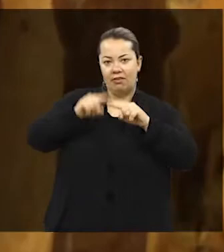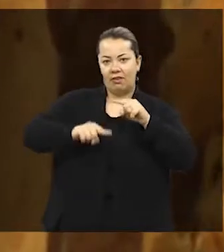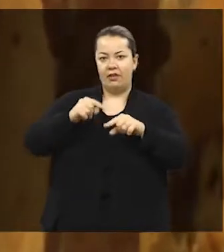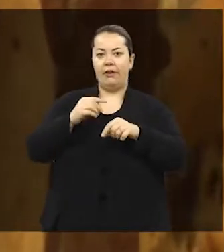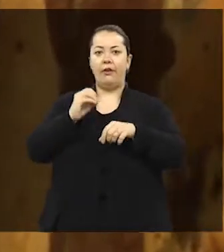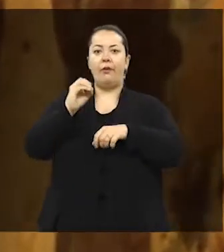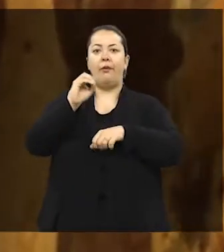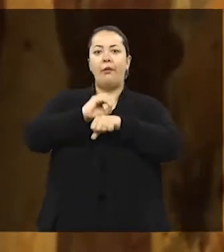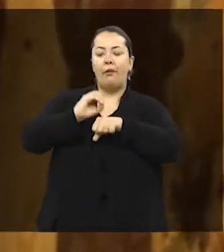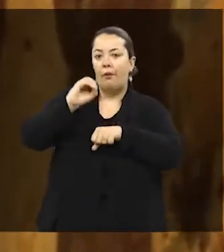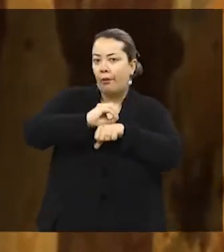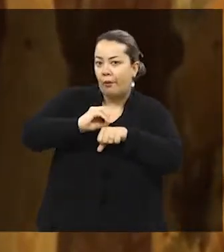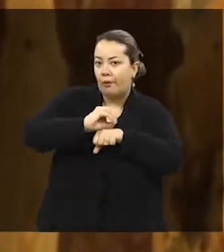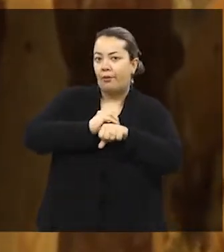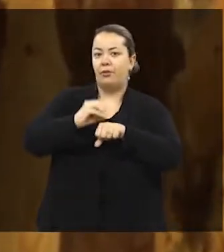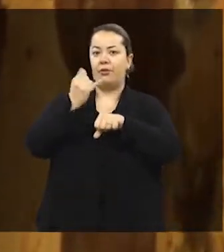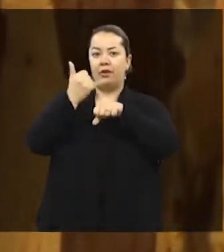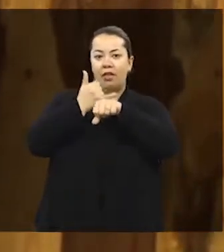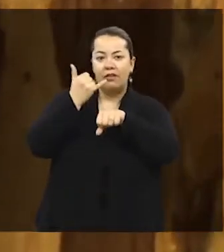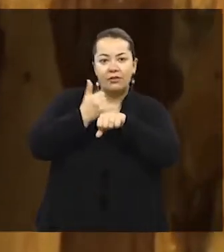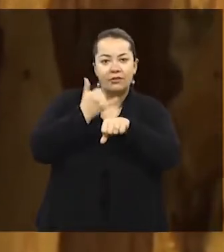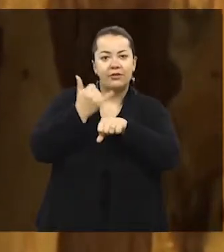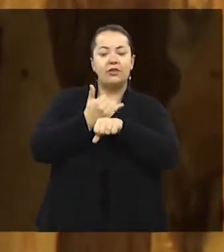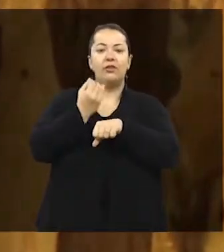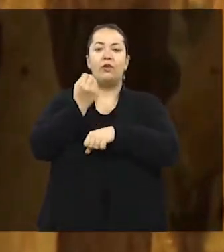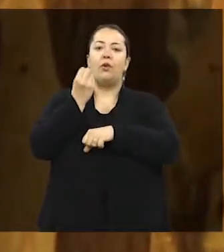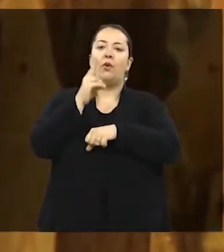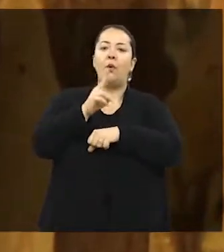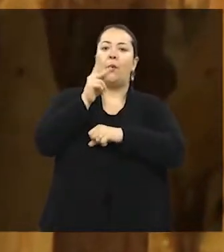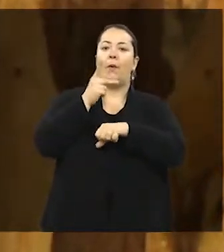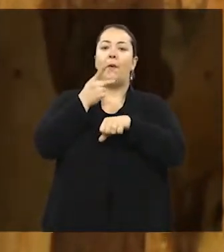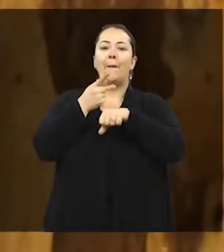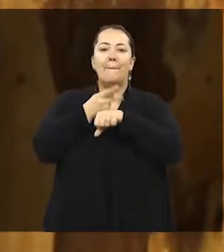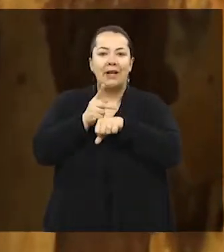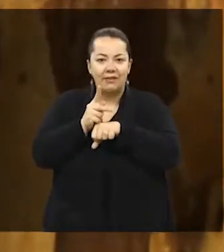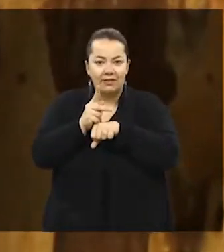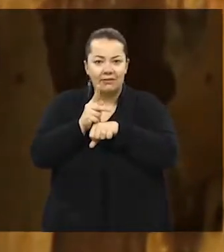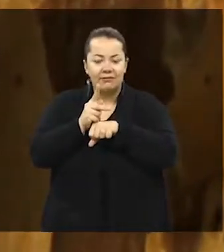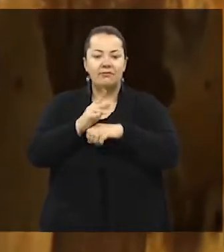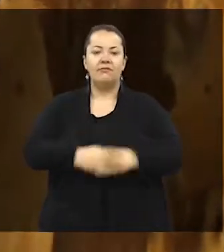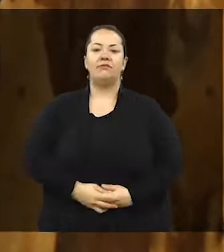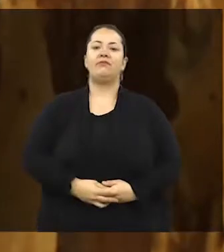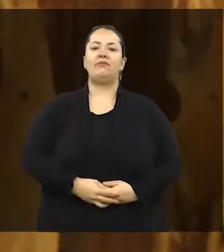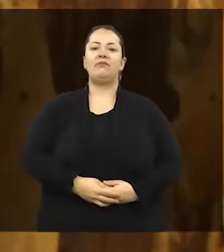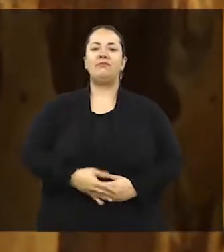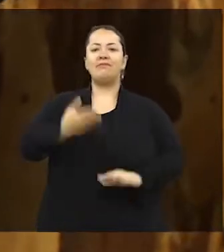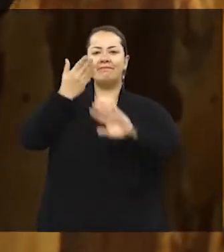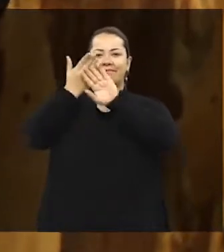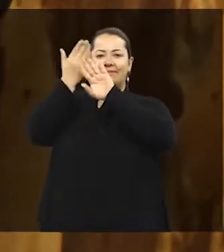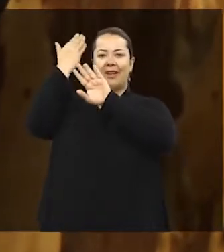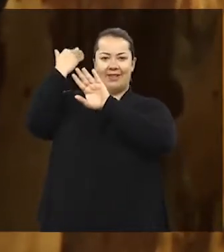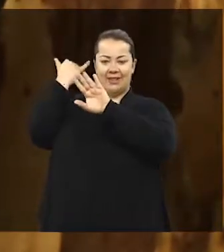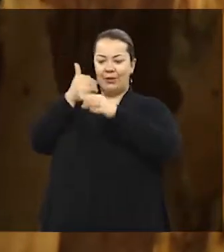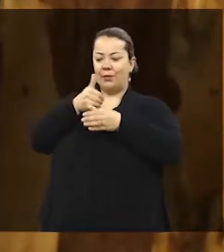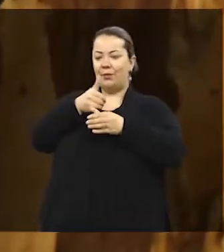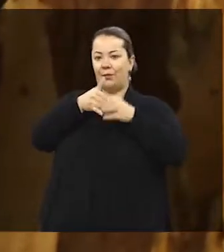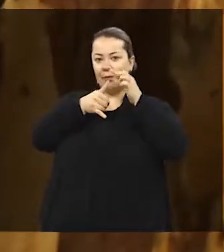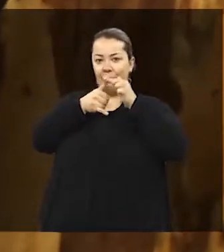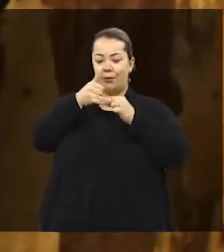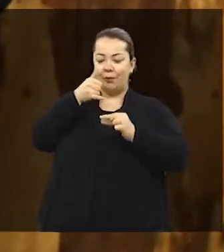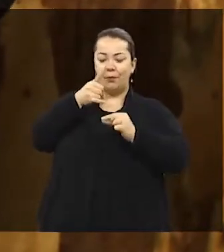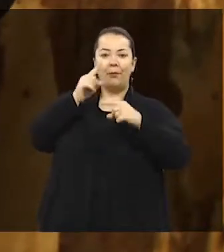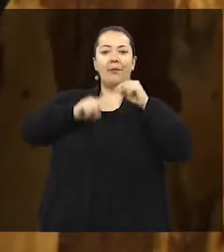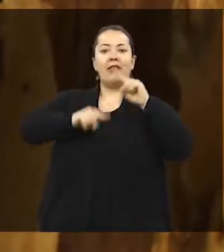metais, sendo eles o ouro, o alumínio ou a prata. Antigamente,